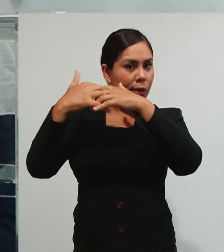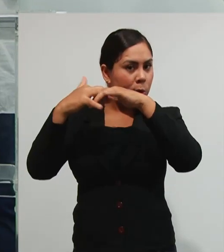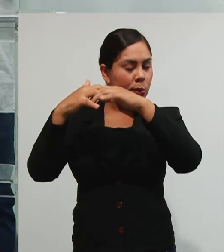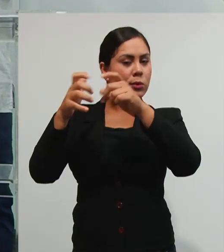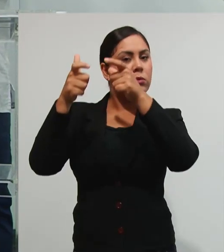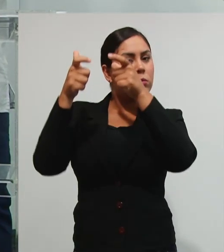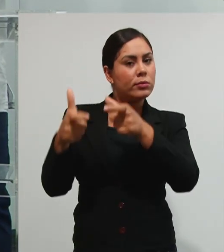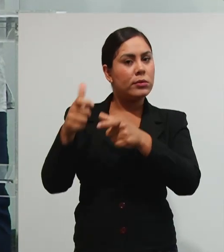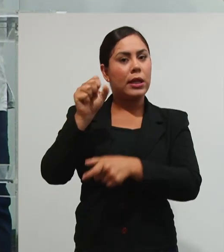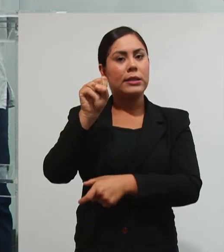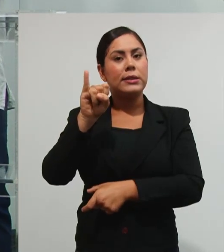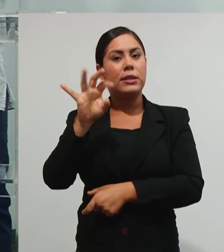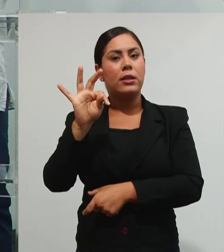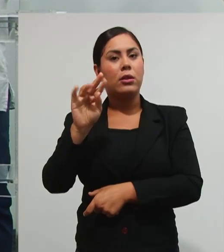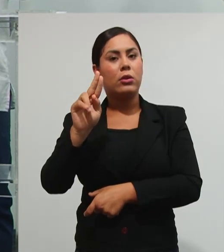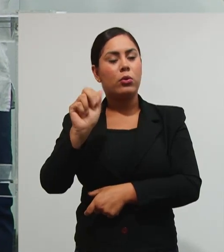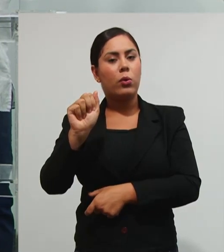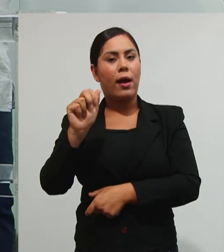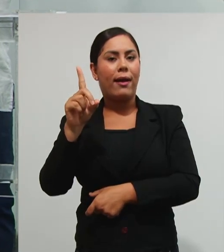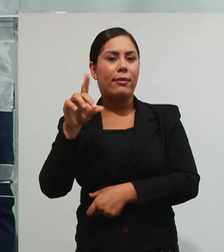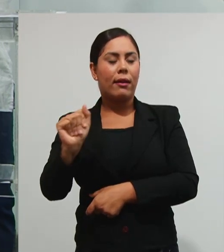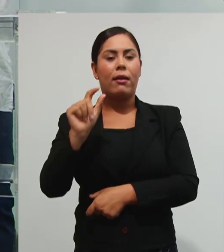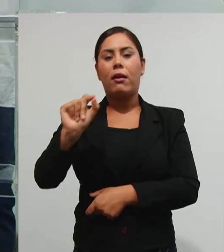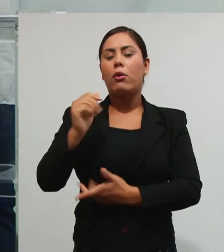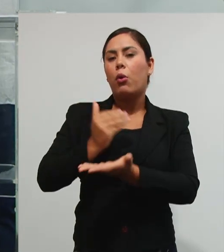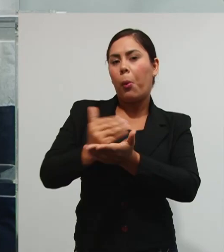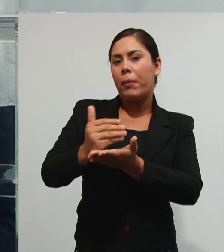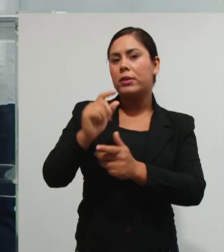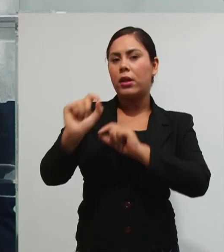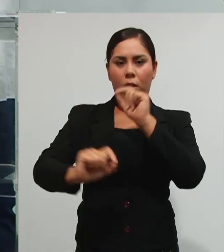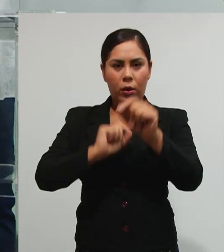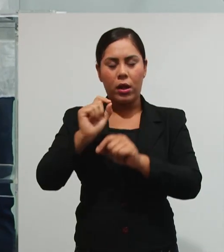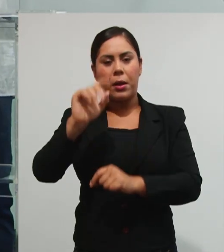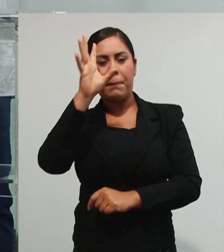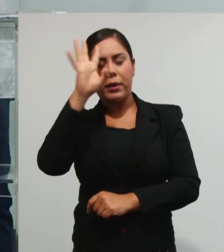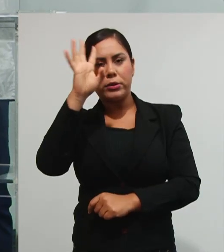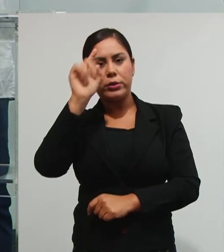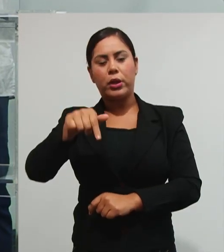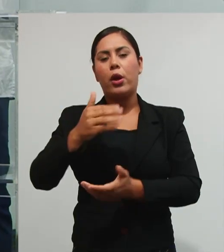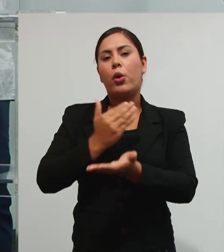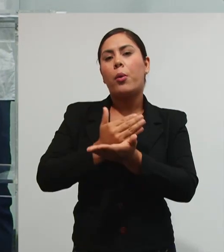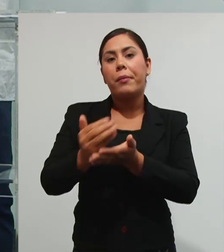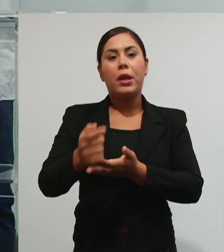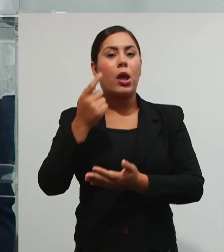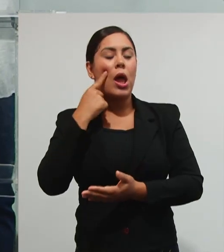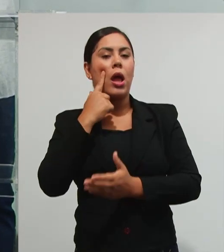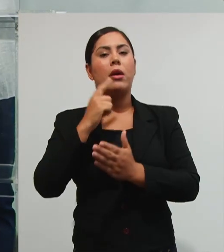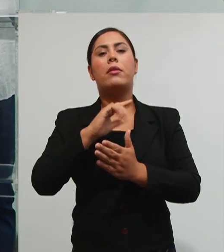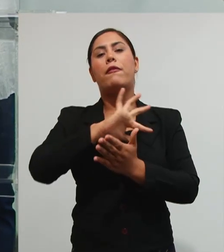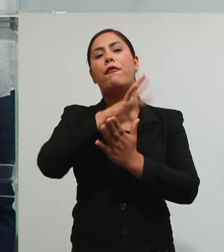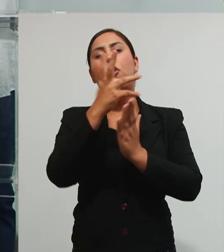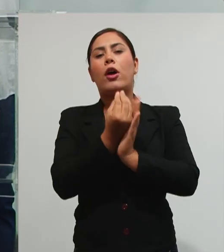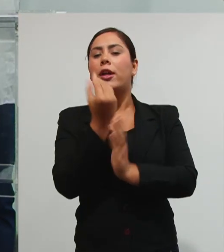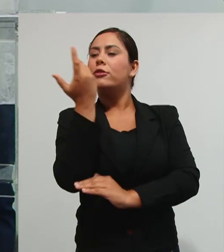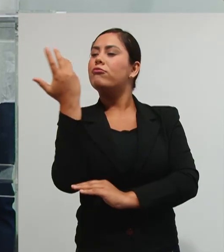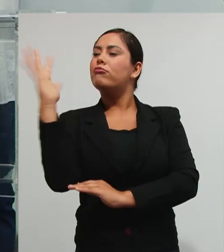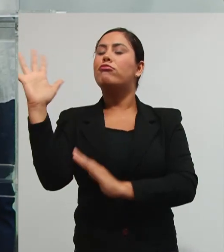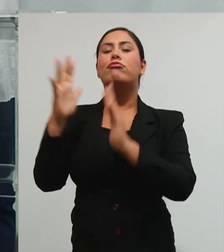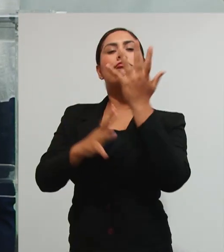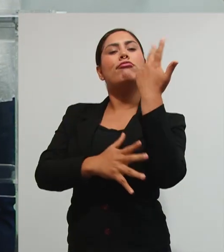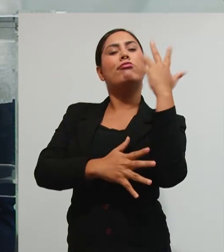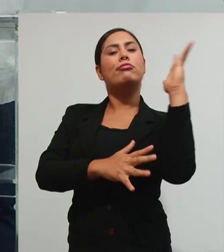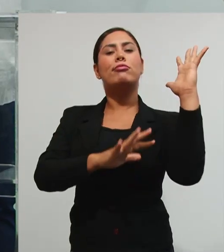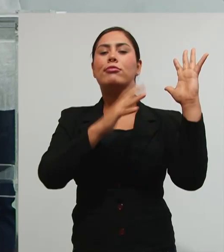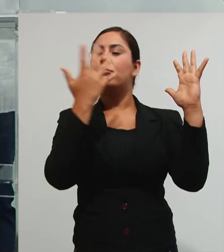situada, eu deveria começar dizendo para ele assim, ó, imagine que nós estamos aqui na floresta. Imagine